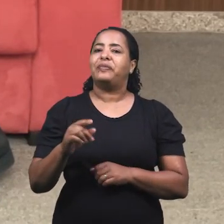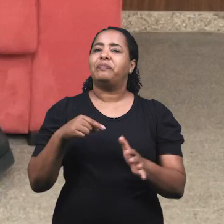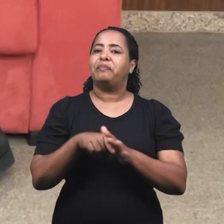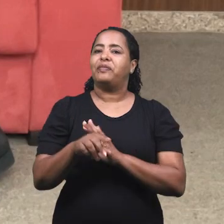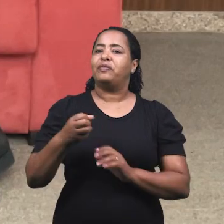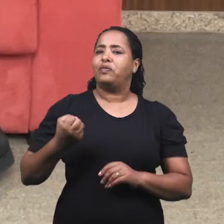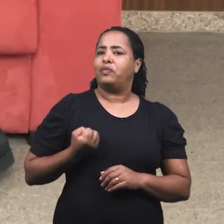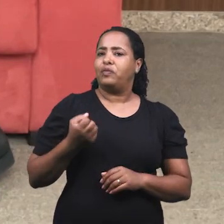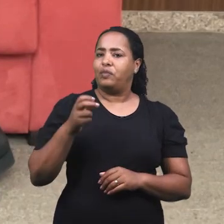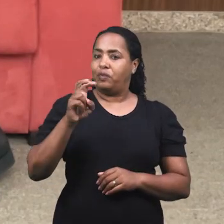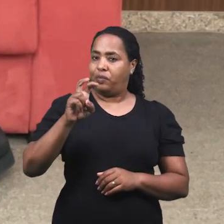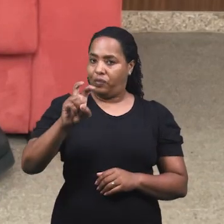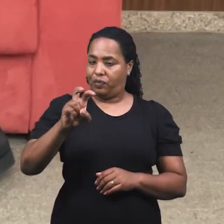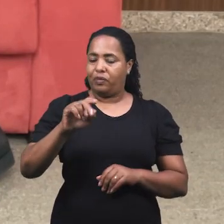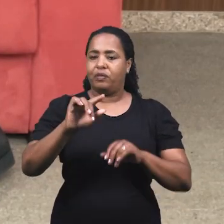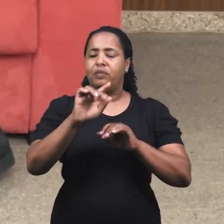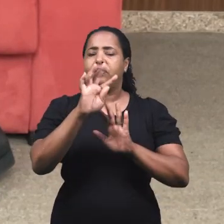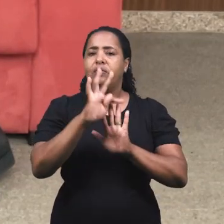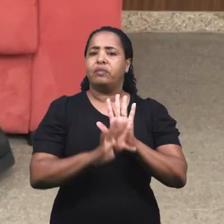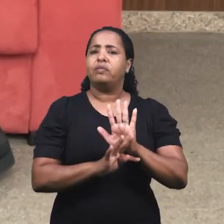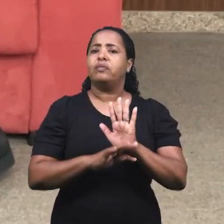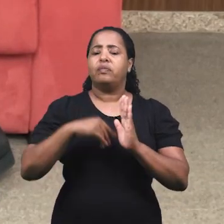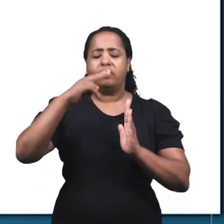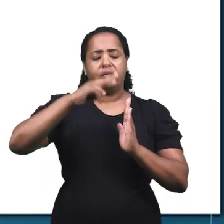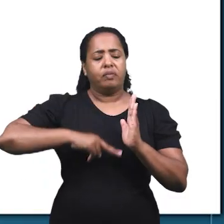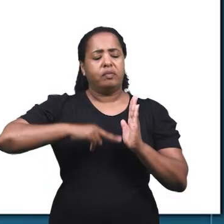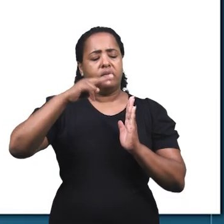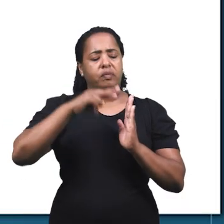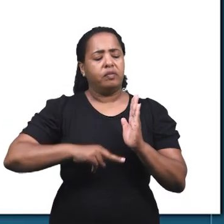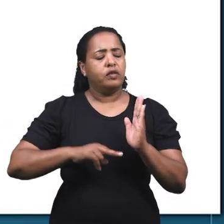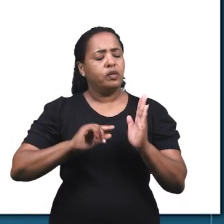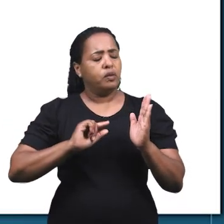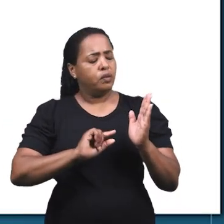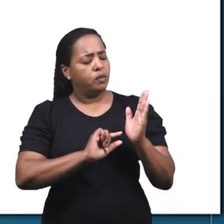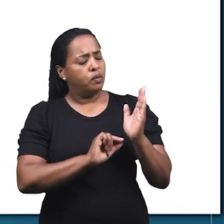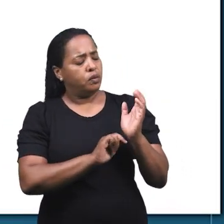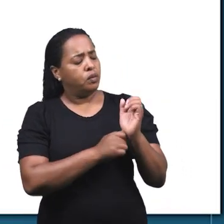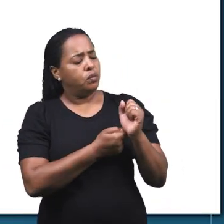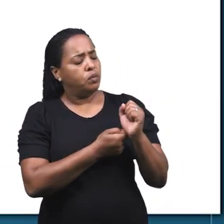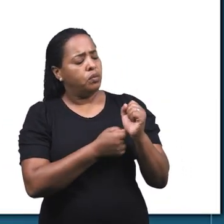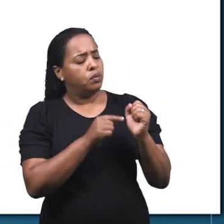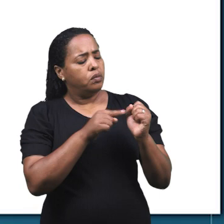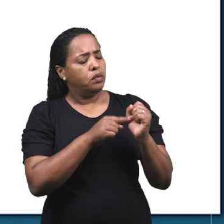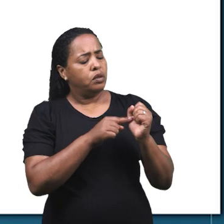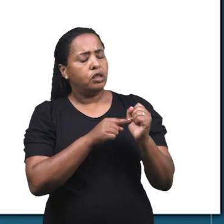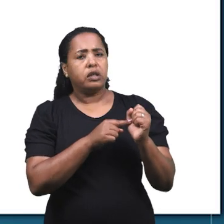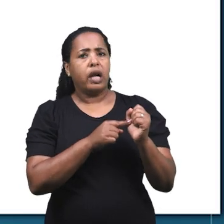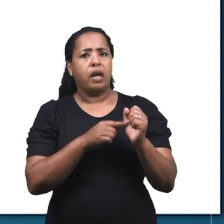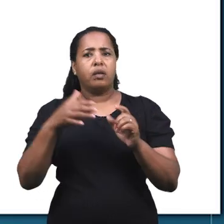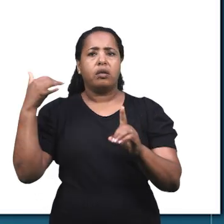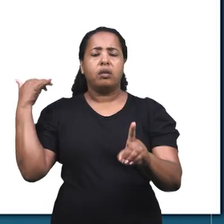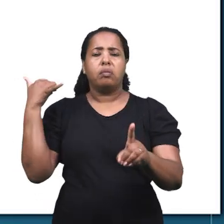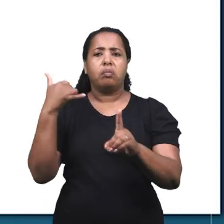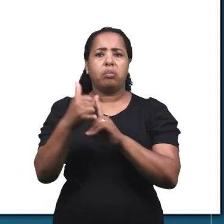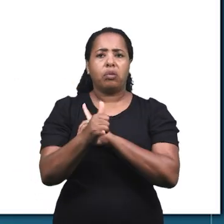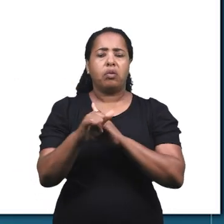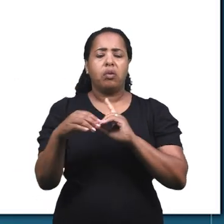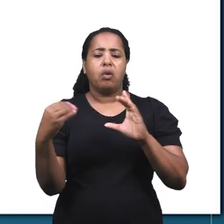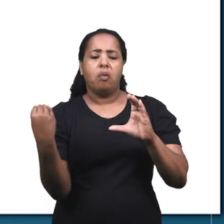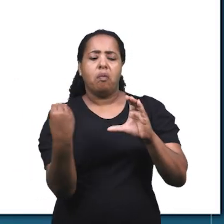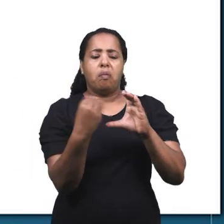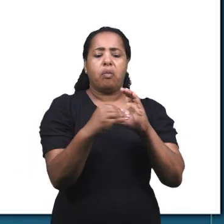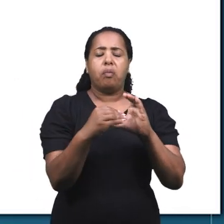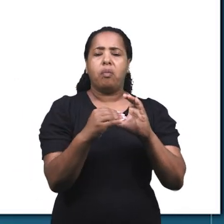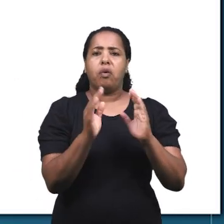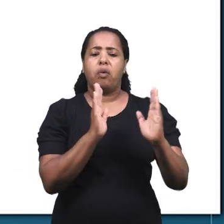então, na sequência agora, à pergunta de número 5. No texto lido, onde estão os mistérios que